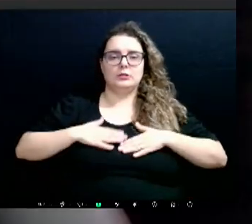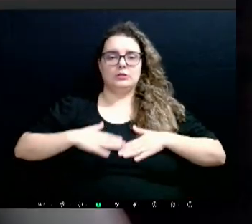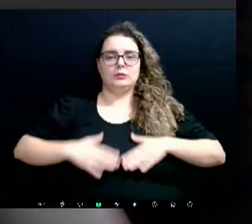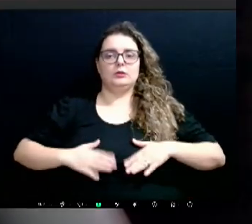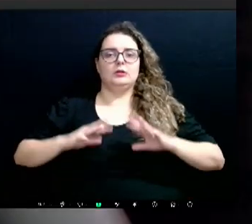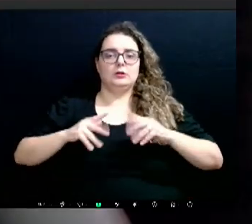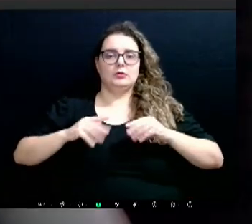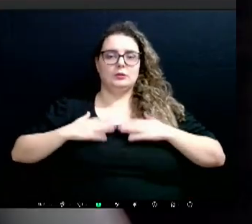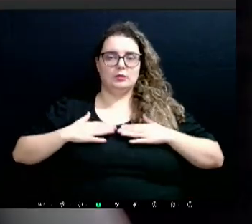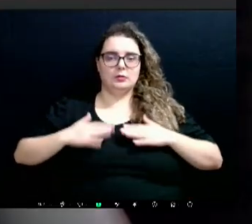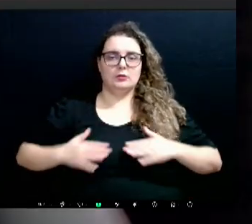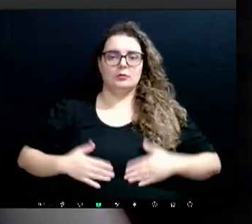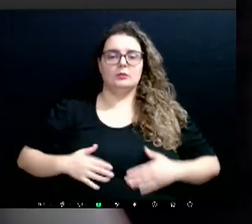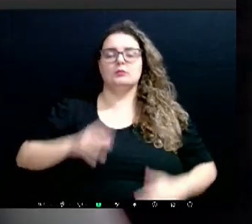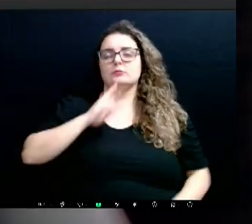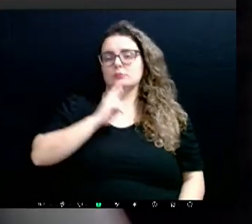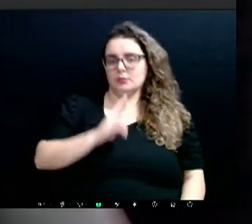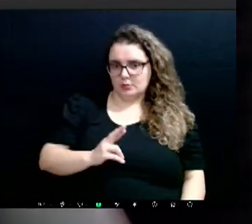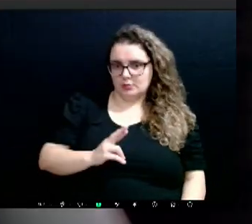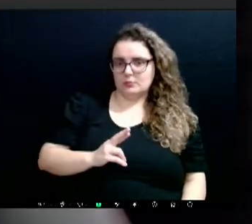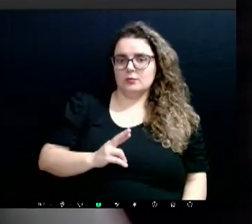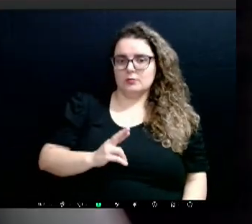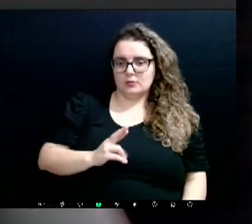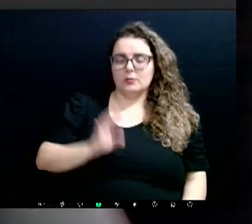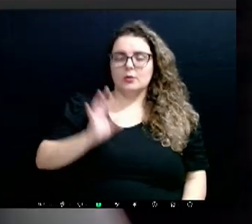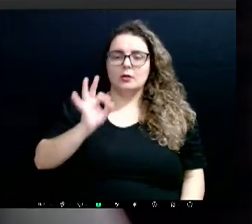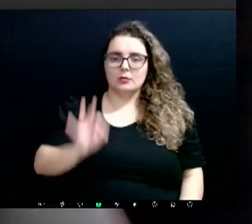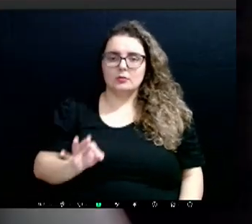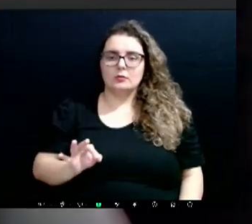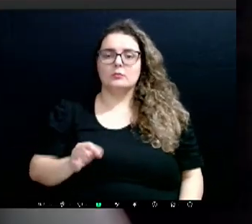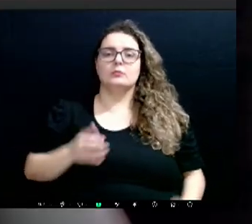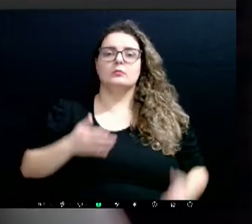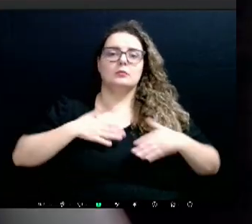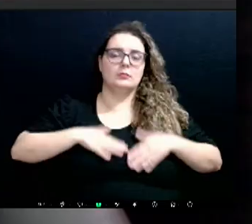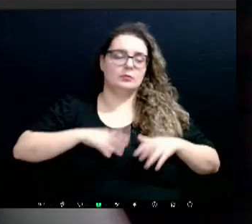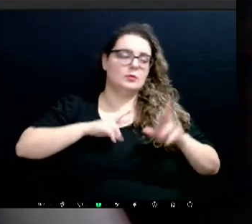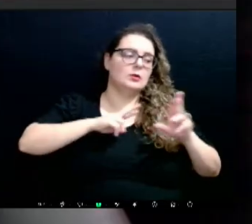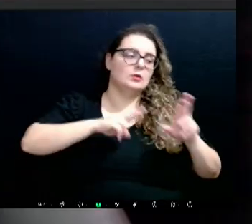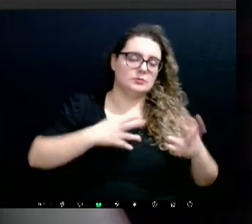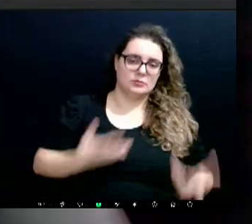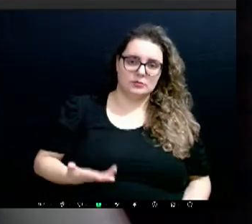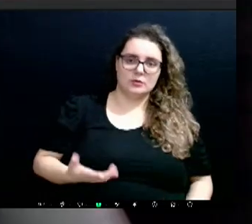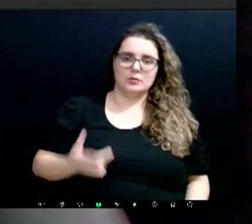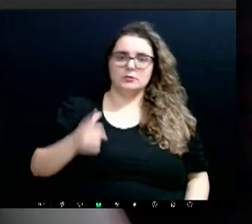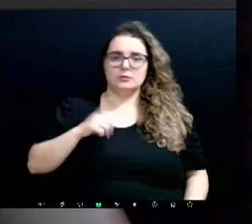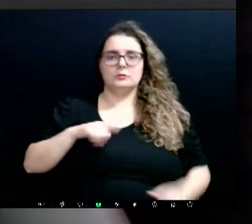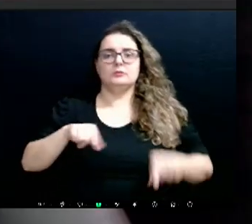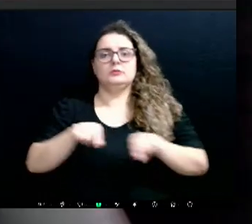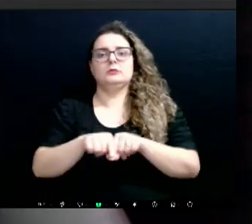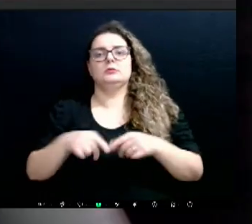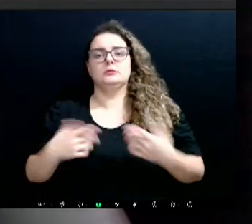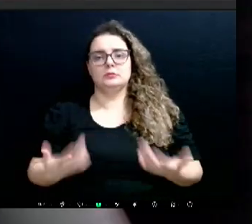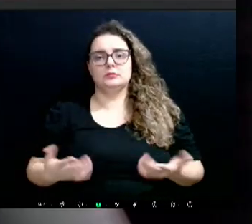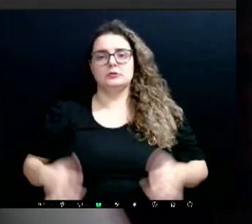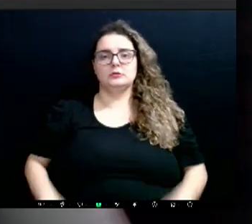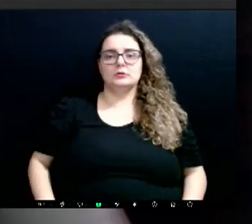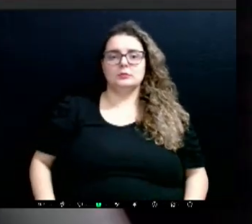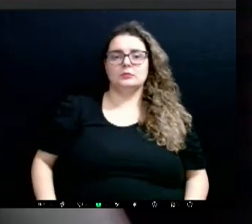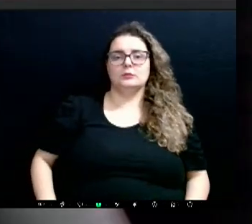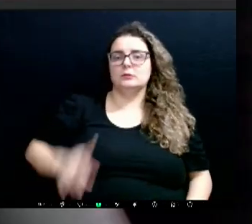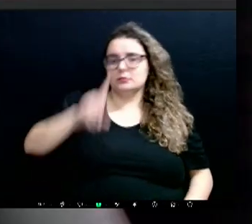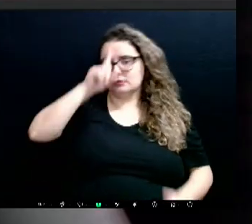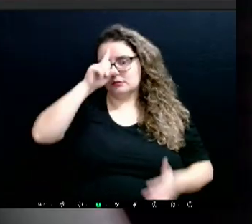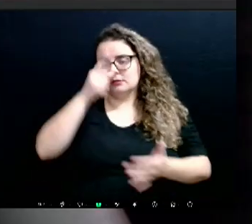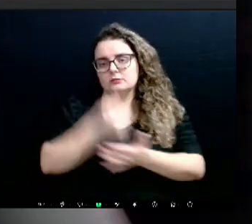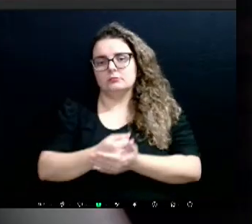a responder exatamente para o descanso, tá? Então tem também você estabelecer